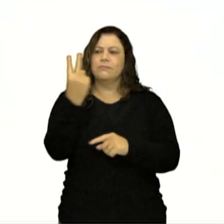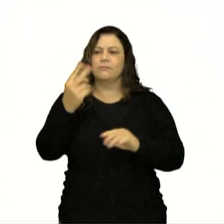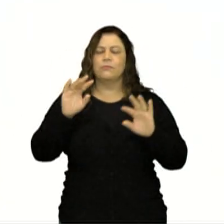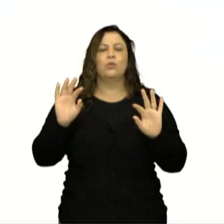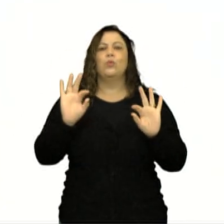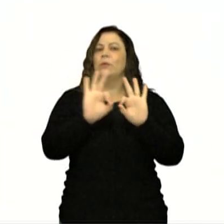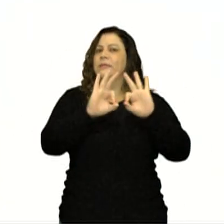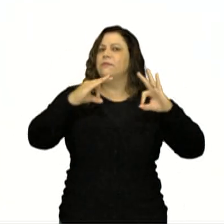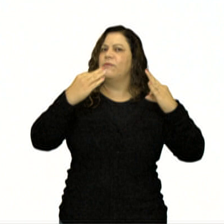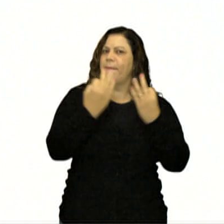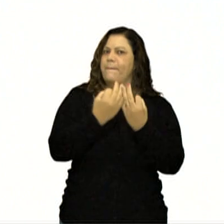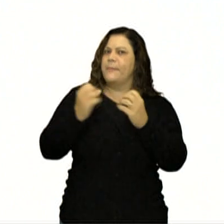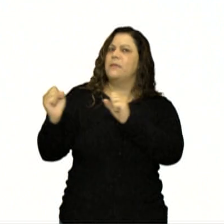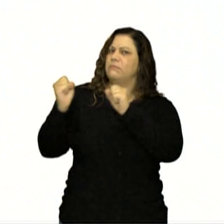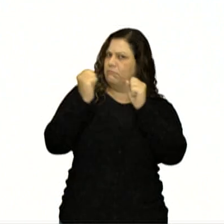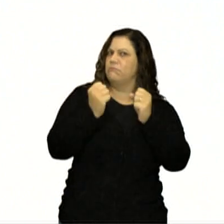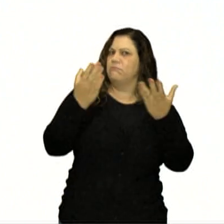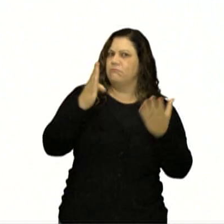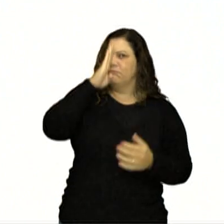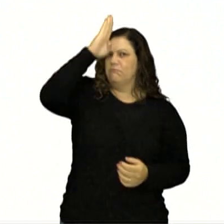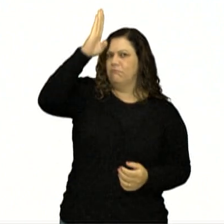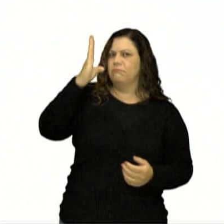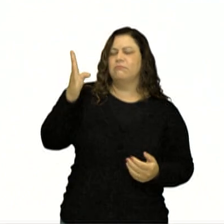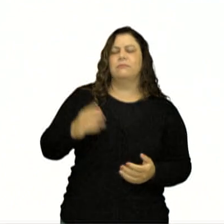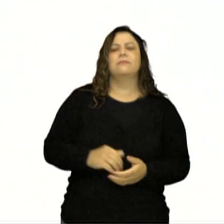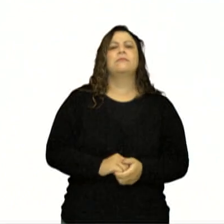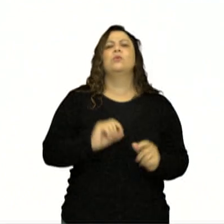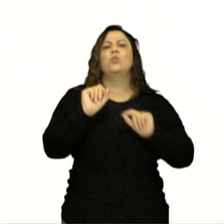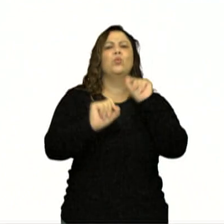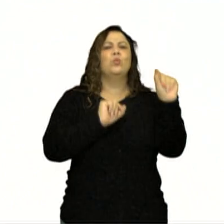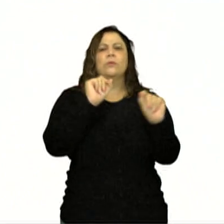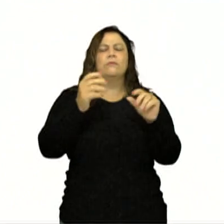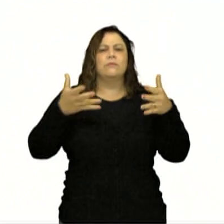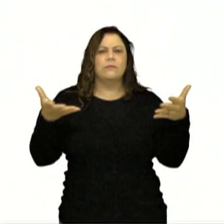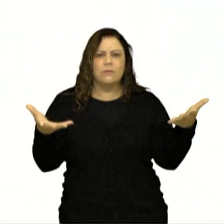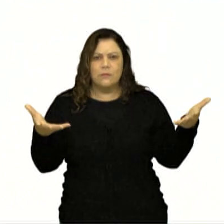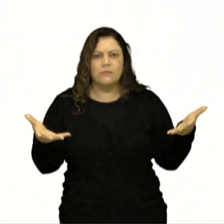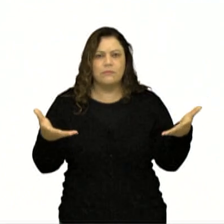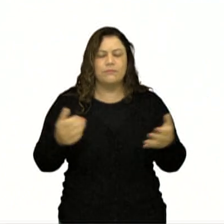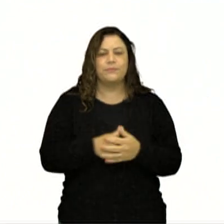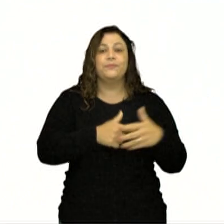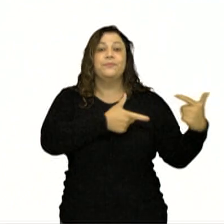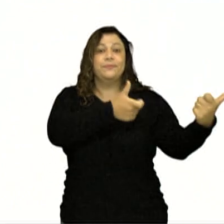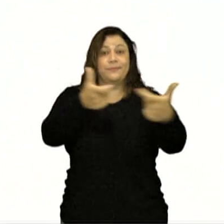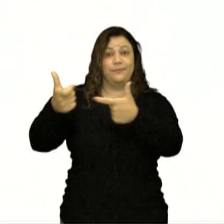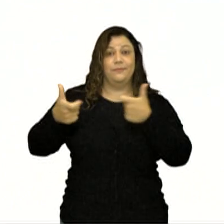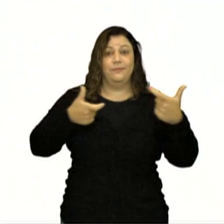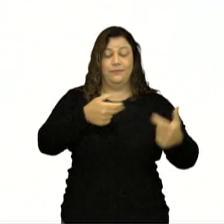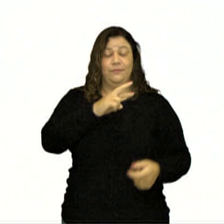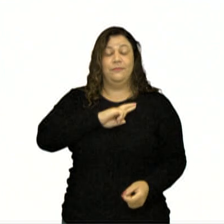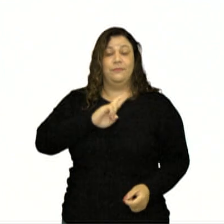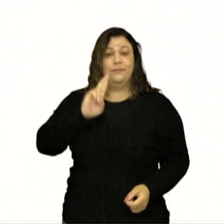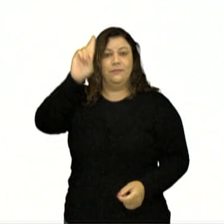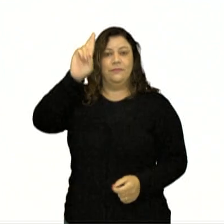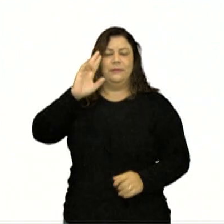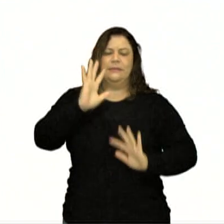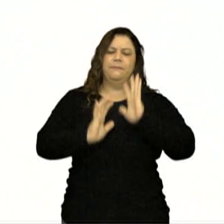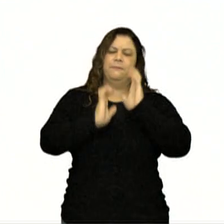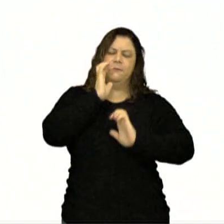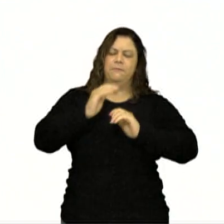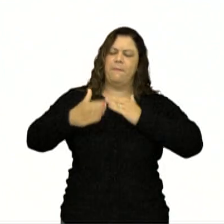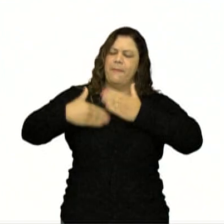nobreza. O que foram as guerras religiosas? As guerras de religião foram uma série de